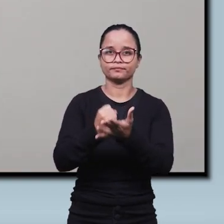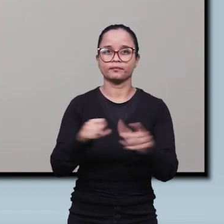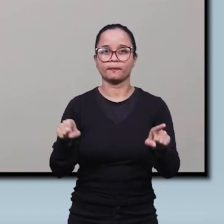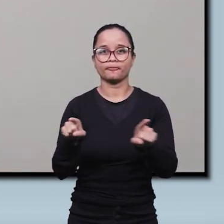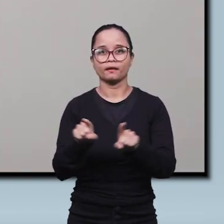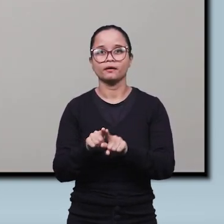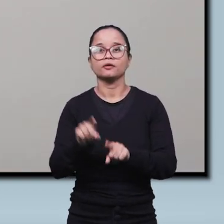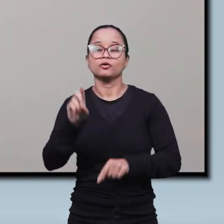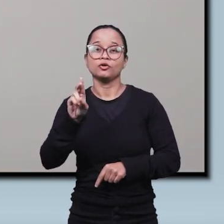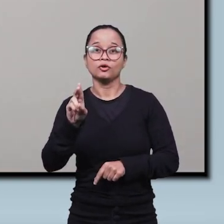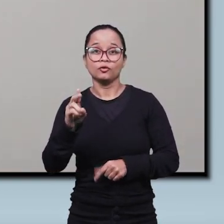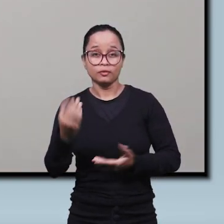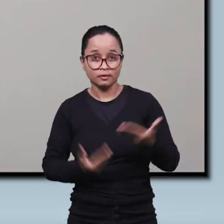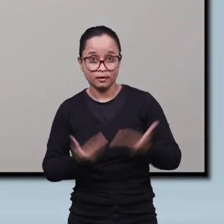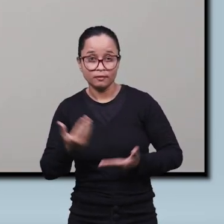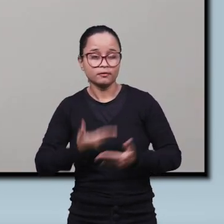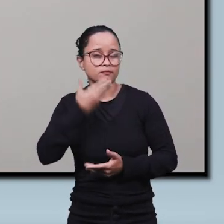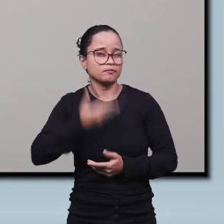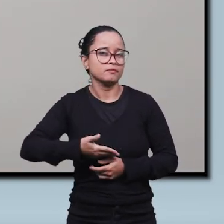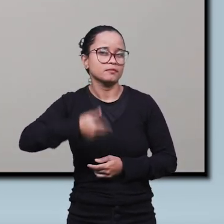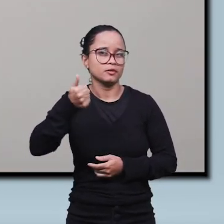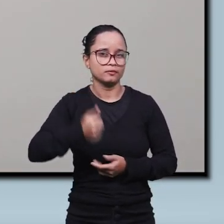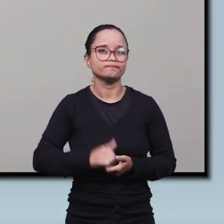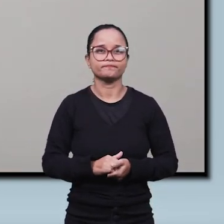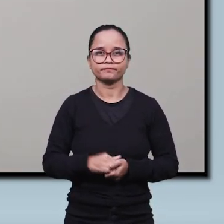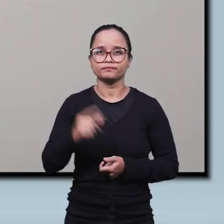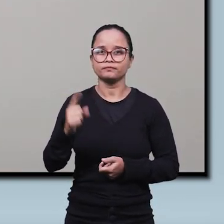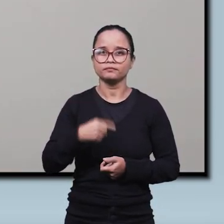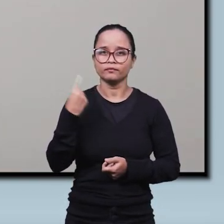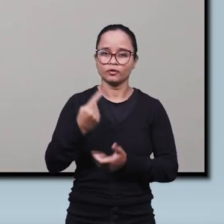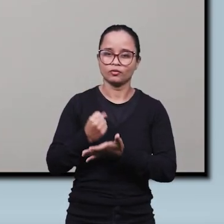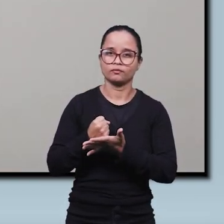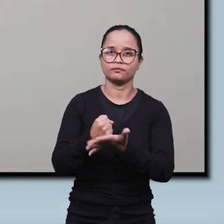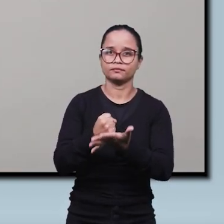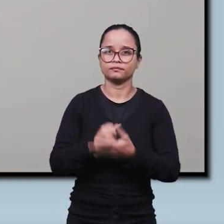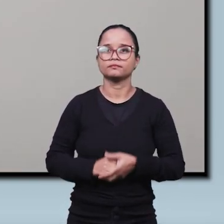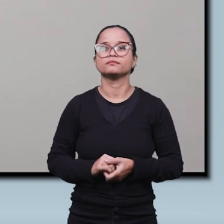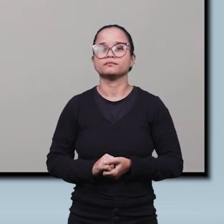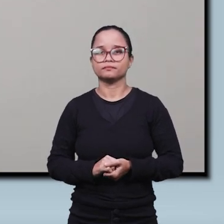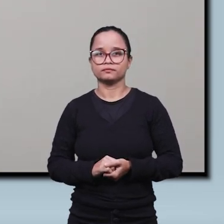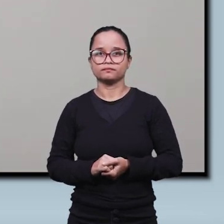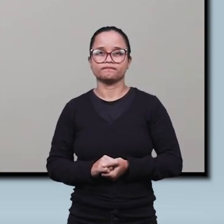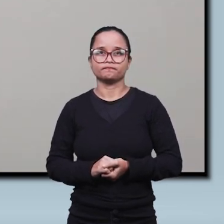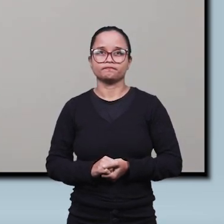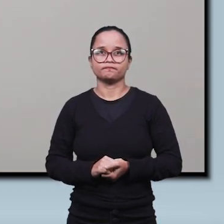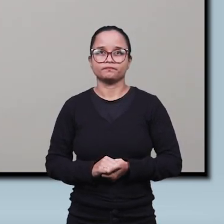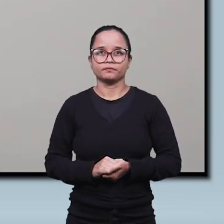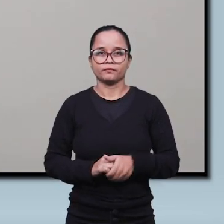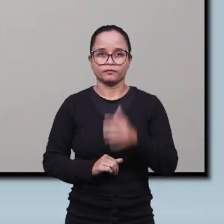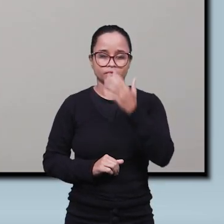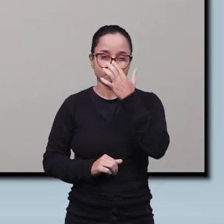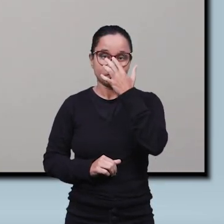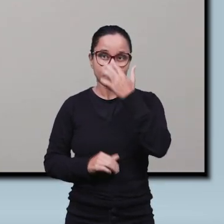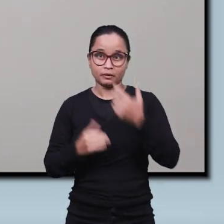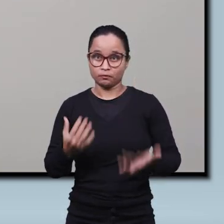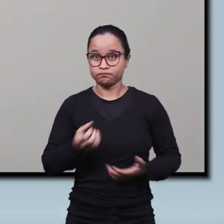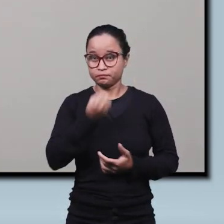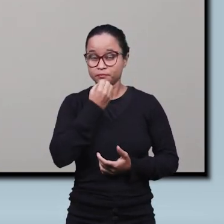nossos irmãos, melhorando cada vez mais a nossa assistência, o nosso acolhimento.